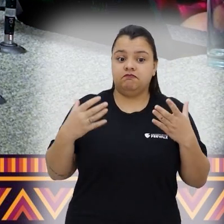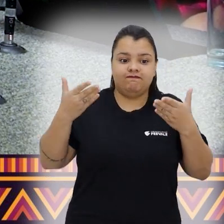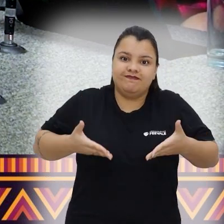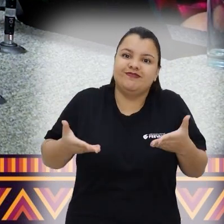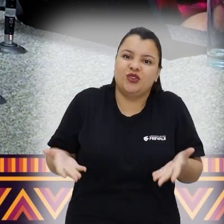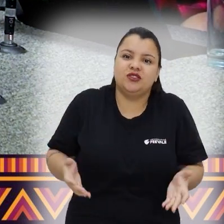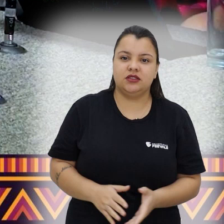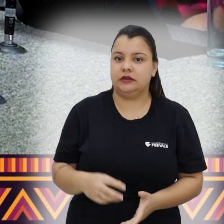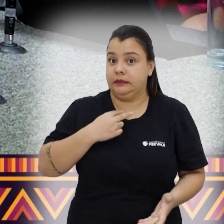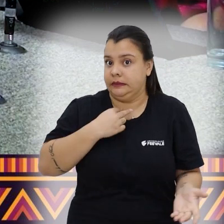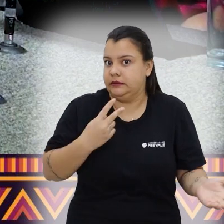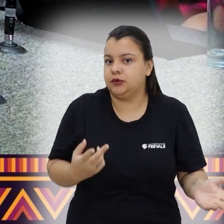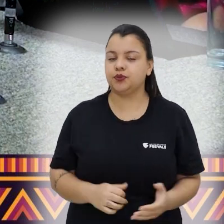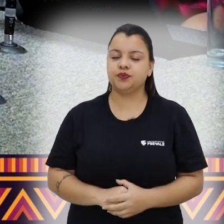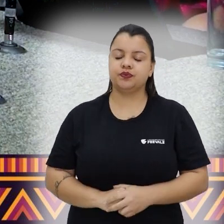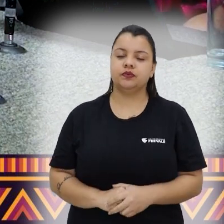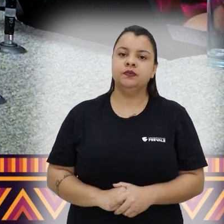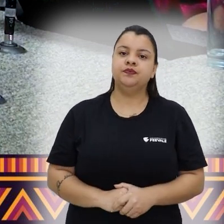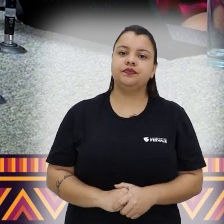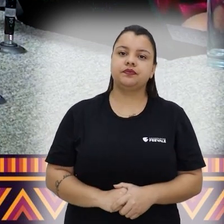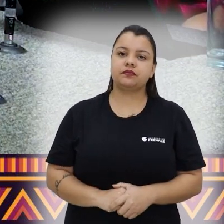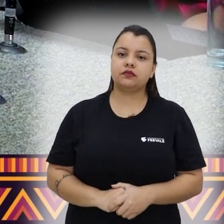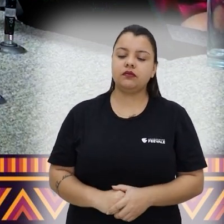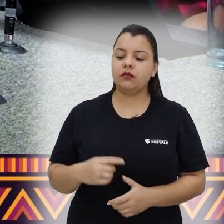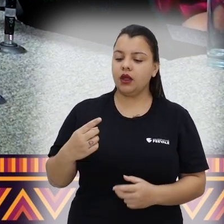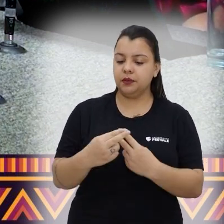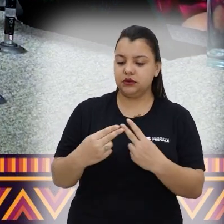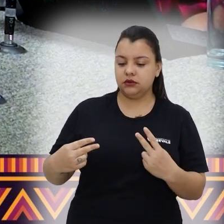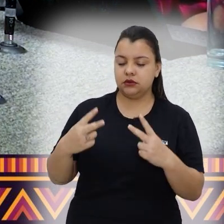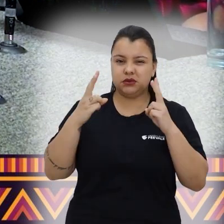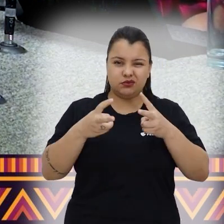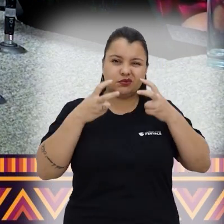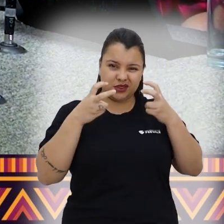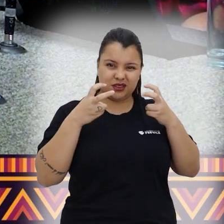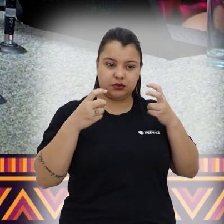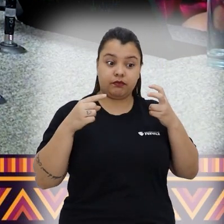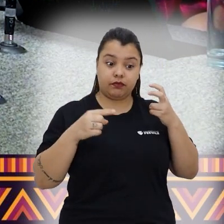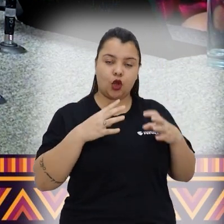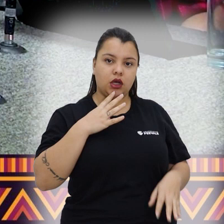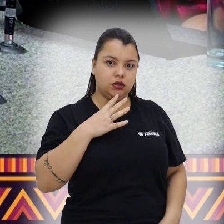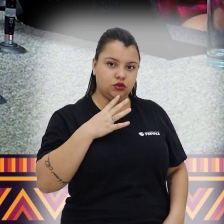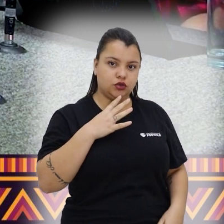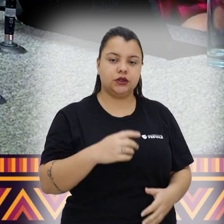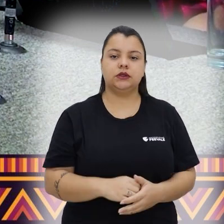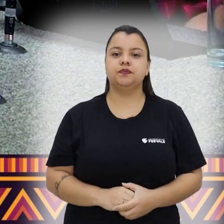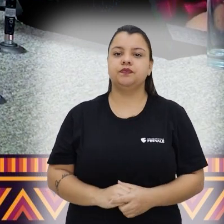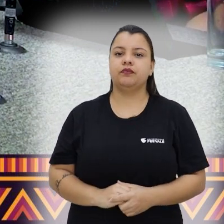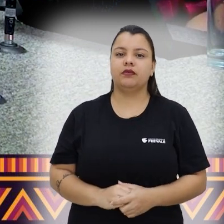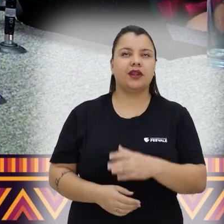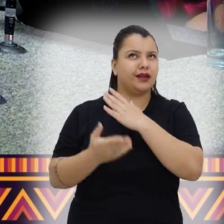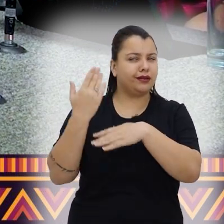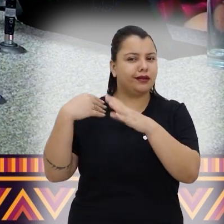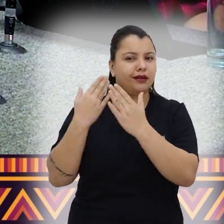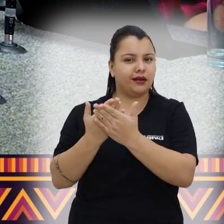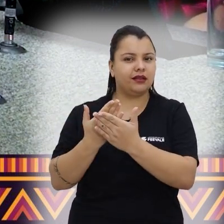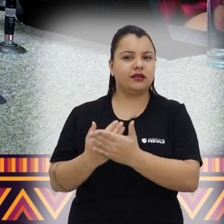certeza. Nossa Senhora. Uma das coisas que mais me chamou a atenção quando eu te conheci, né, tu e a Gru, naquela aula,